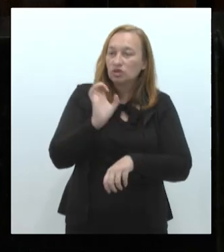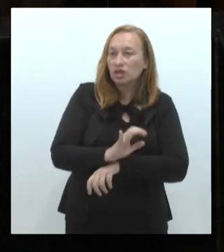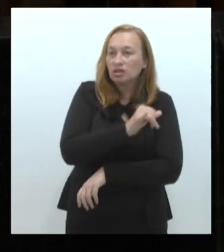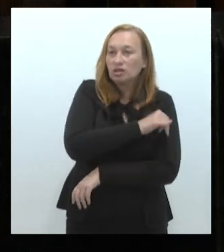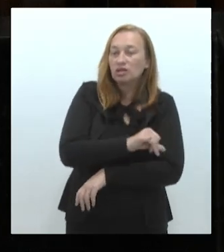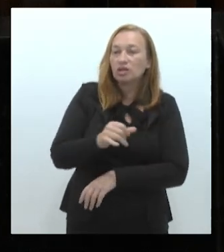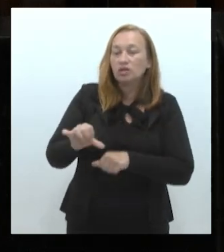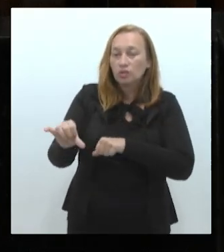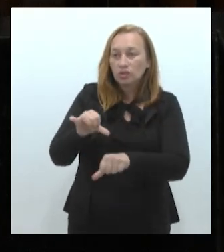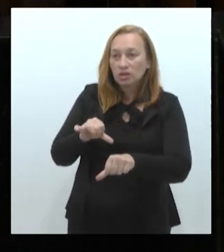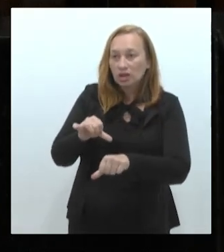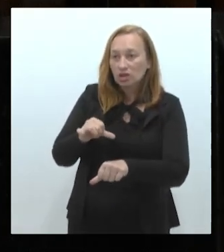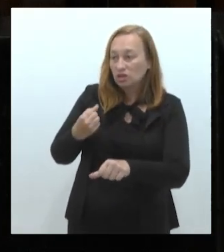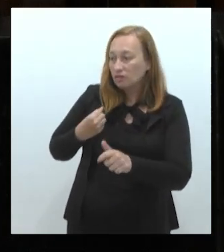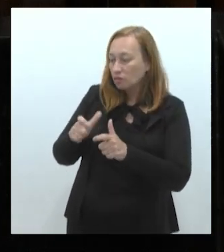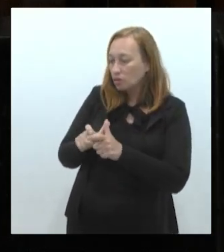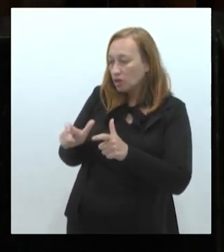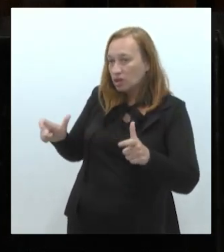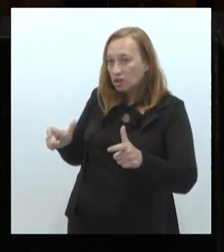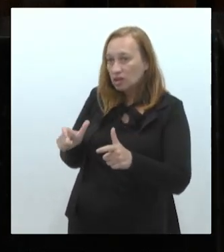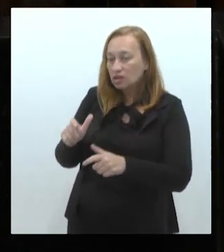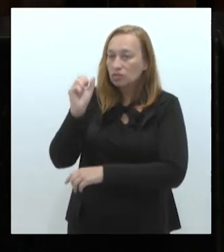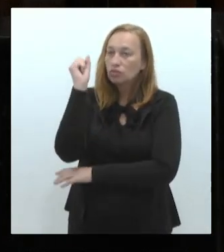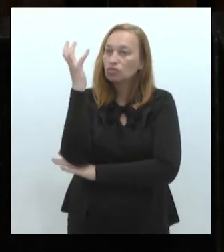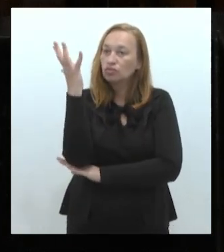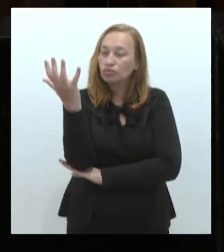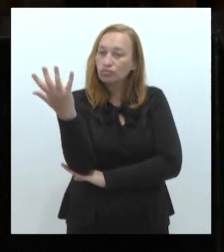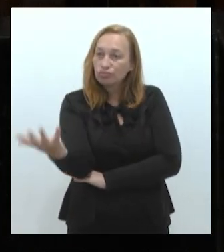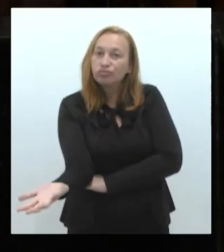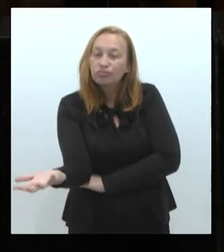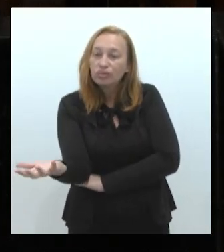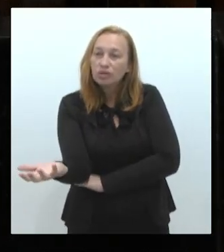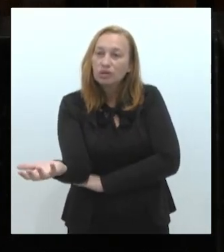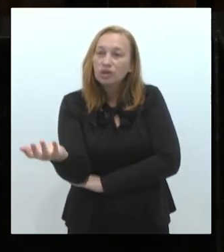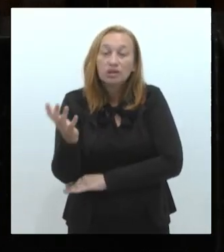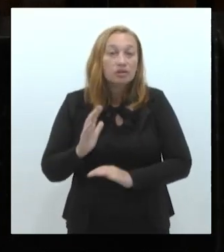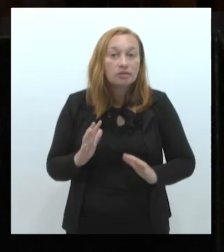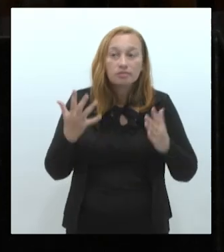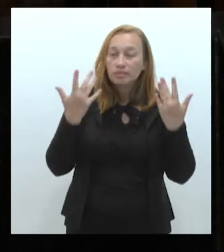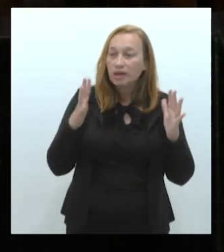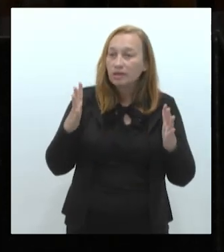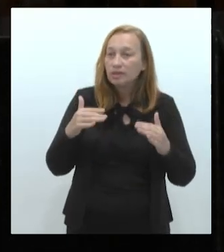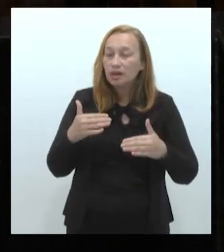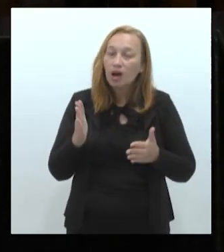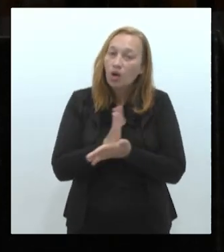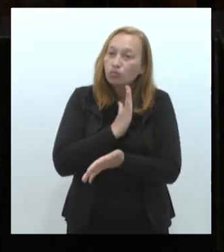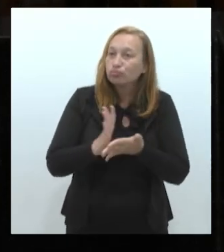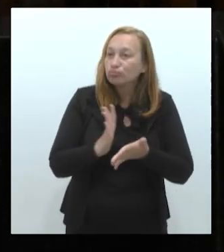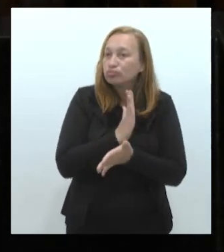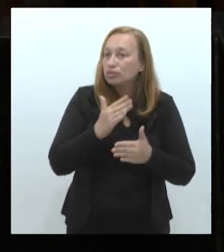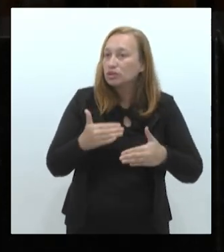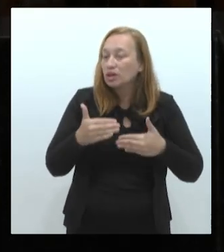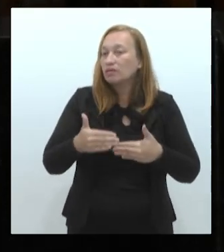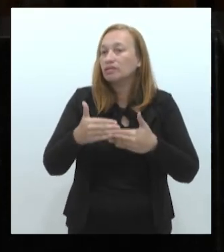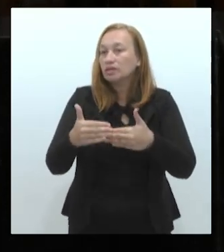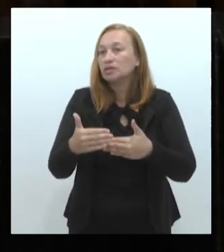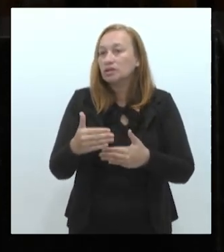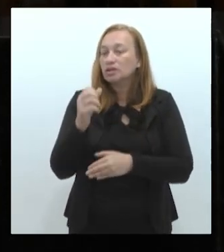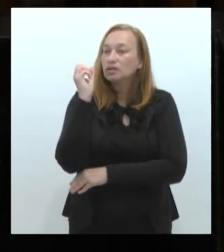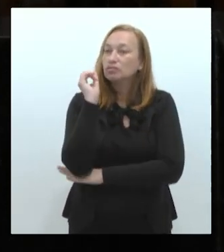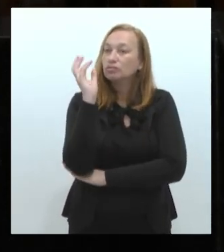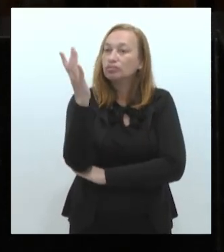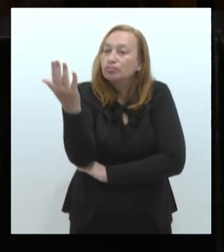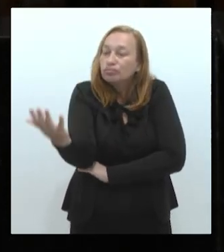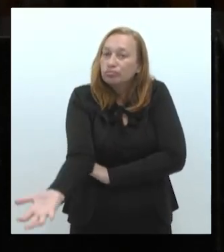a gente está tendo uma crescente total do desmatamento. Eles comemoram alguns avanços na recomposição da Mata Atlântica, porque tem